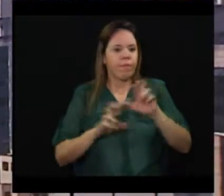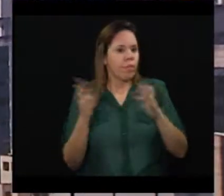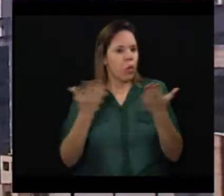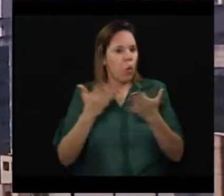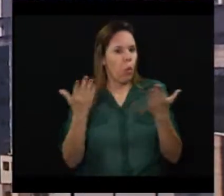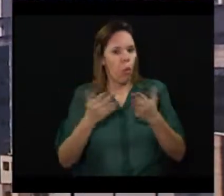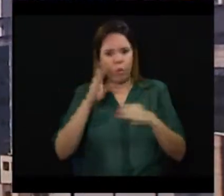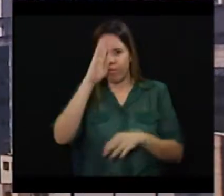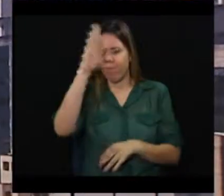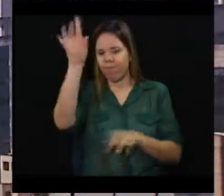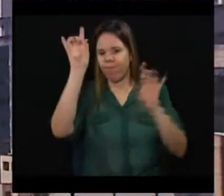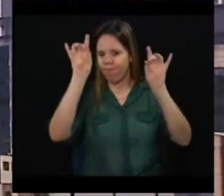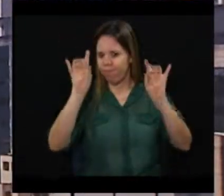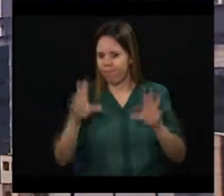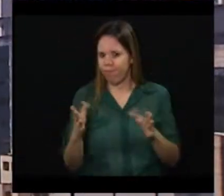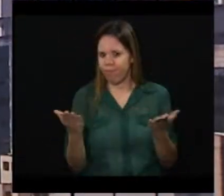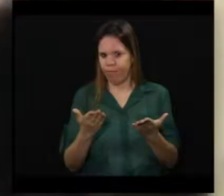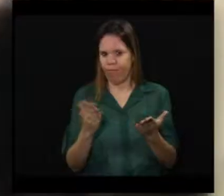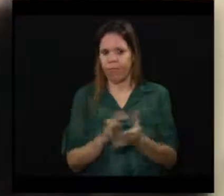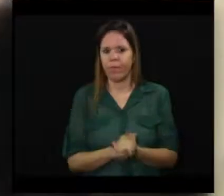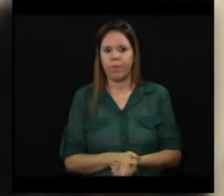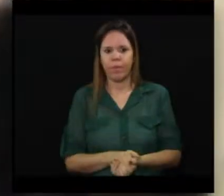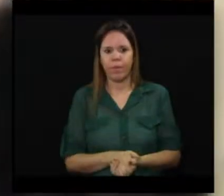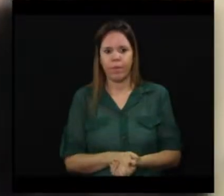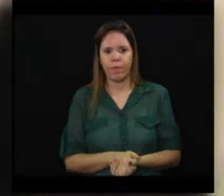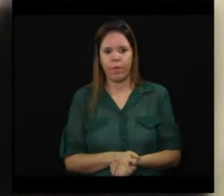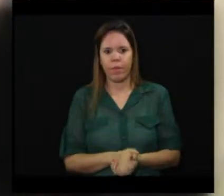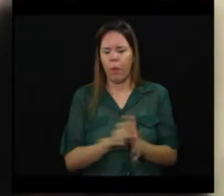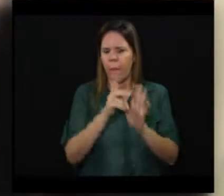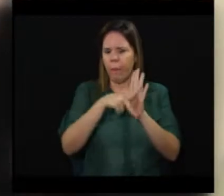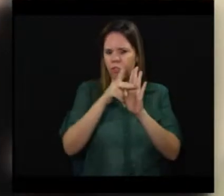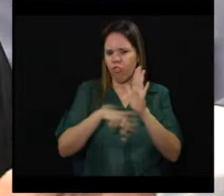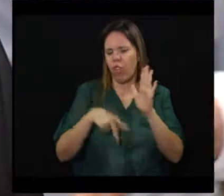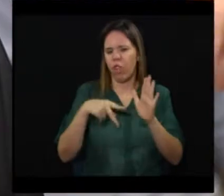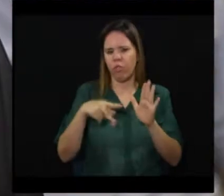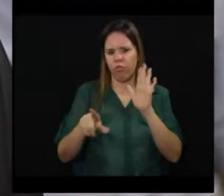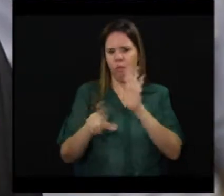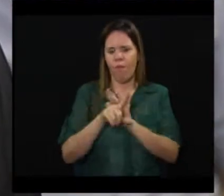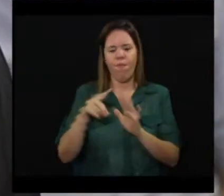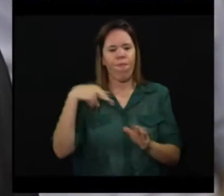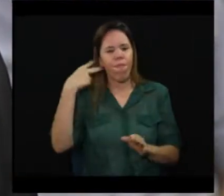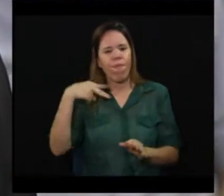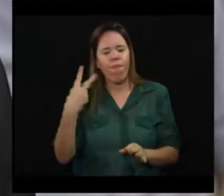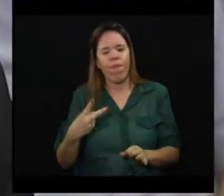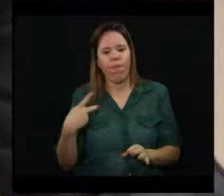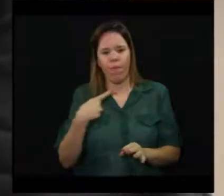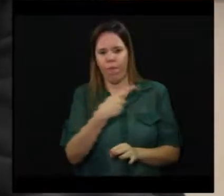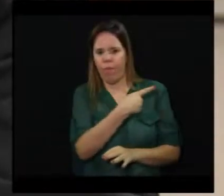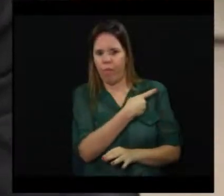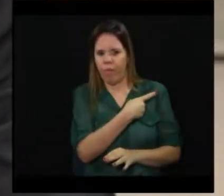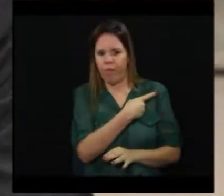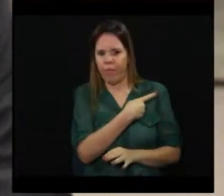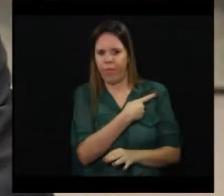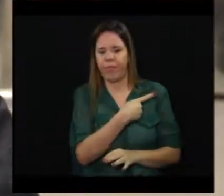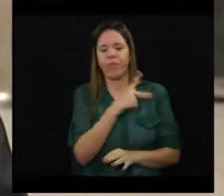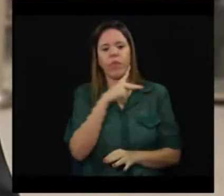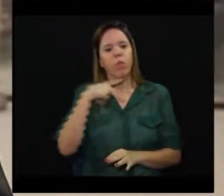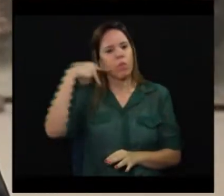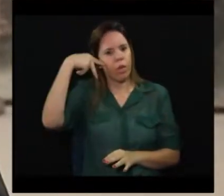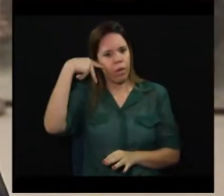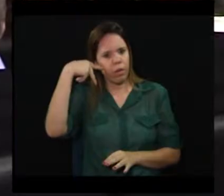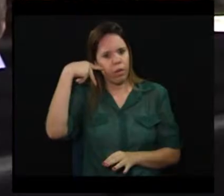os destaques da primeira edição. Projeto de lei dos vereadores Pastor Elias Azevedo, Permínio Monteiro e